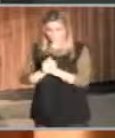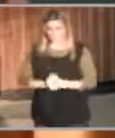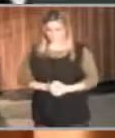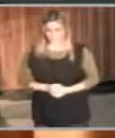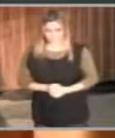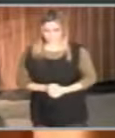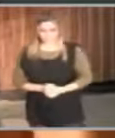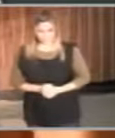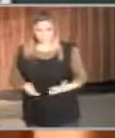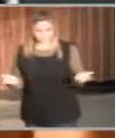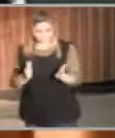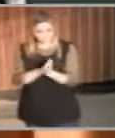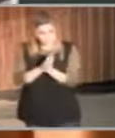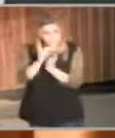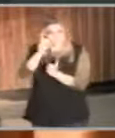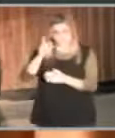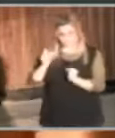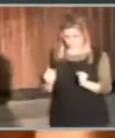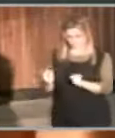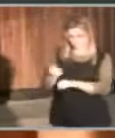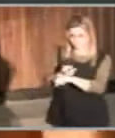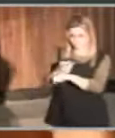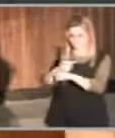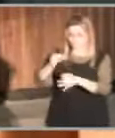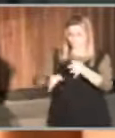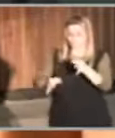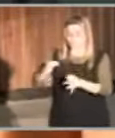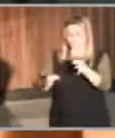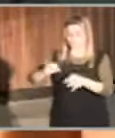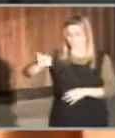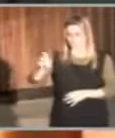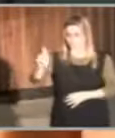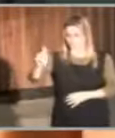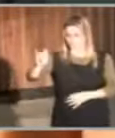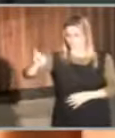Então abra agora a sua Bíblia no livro de Juízes, capítulo 2.